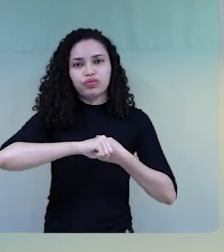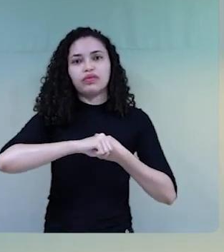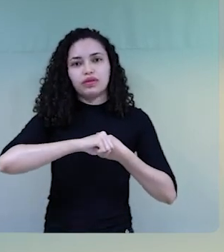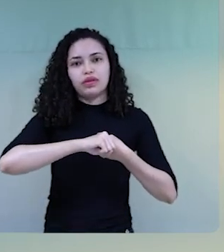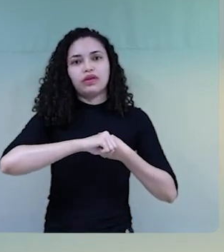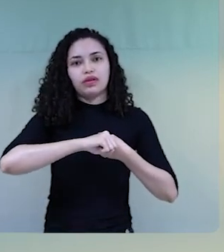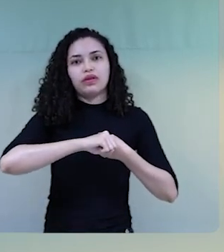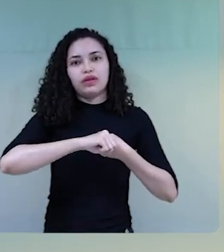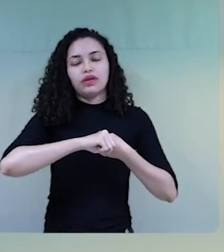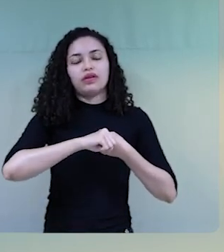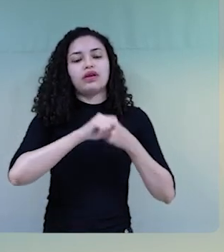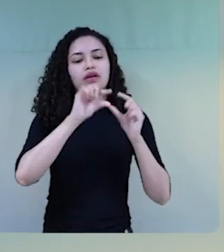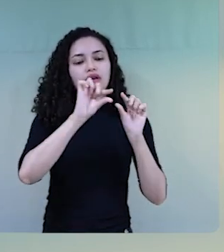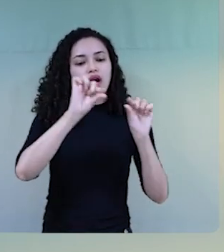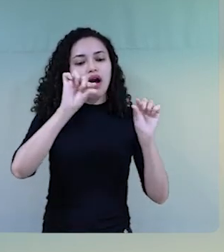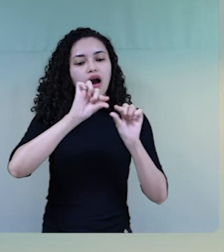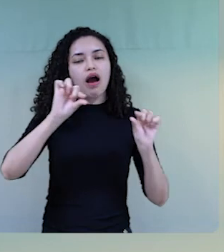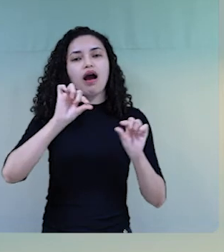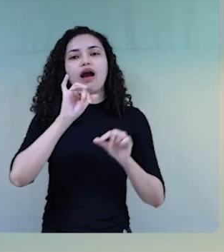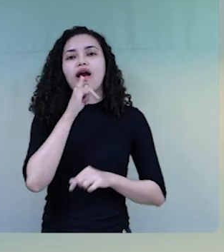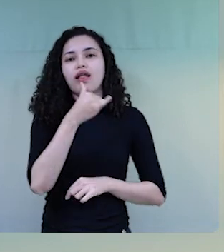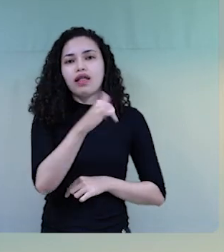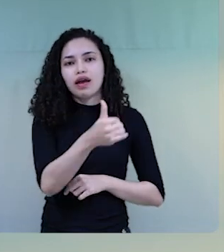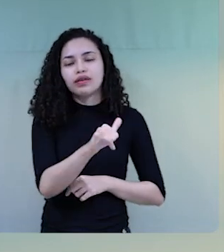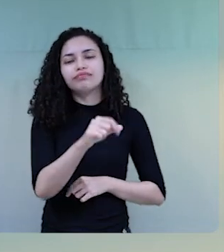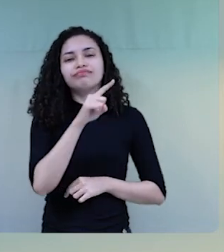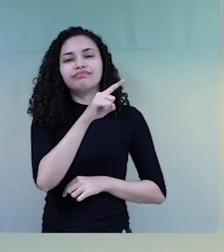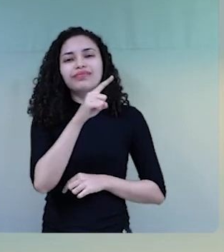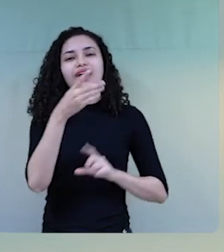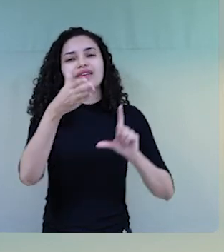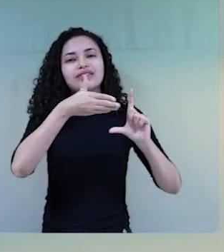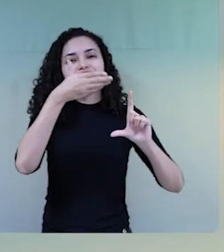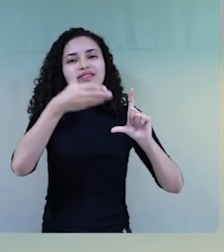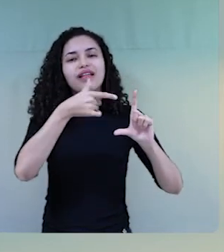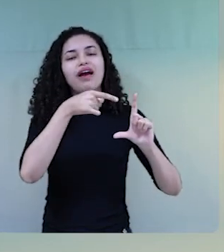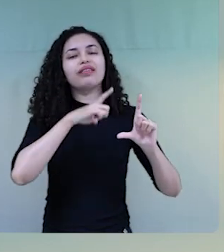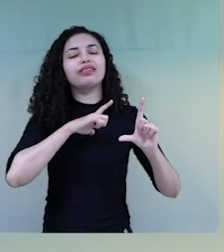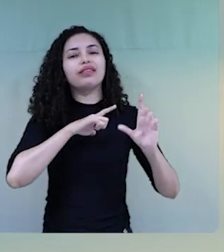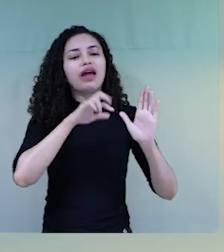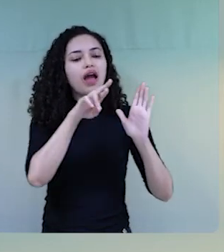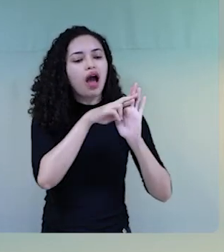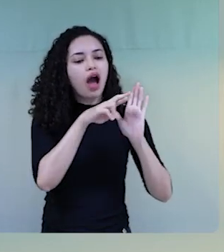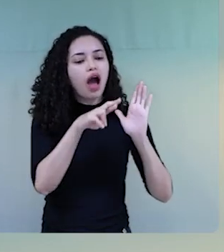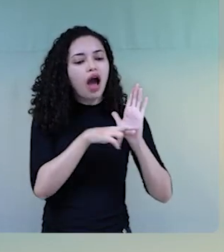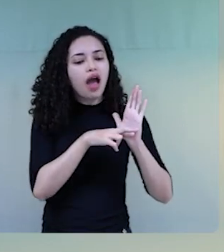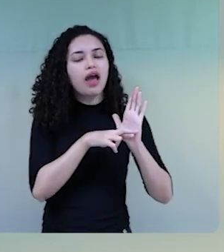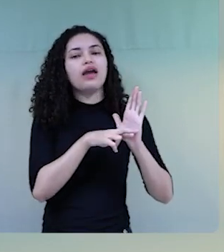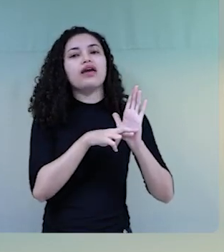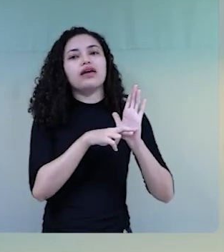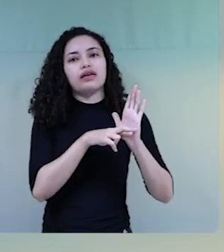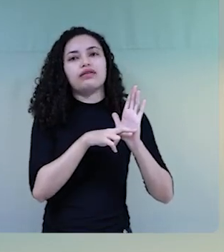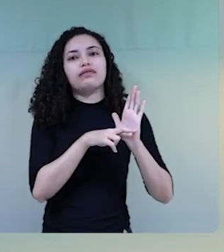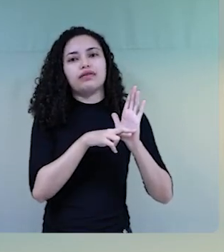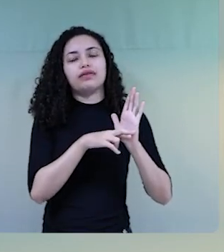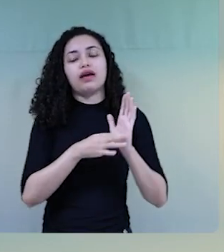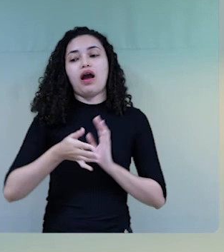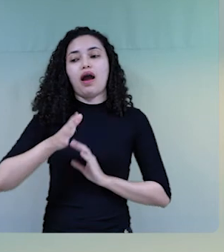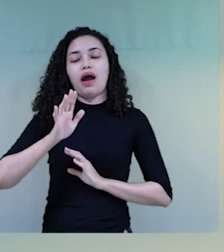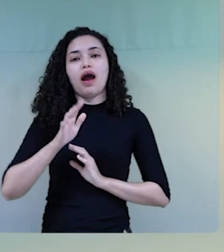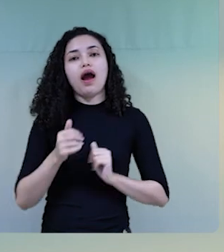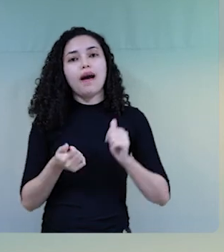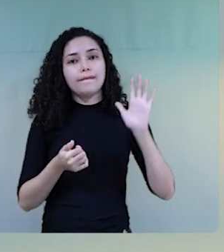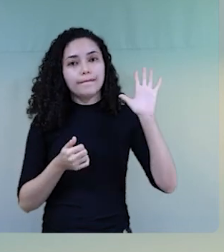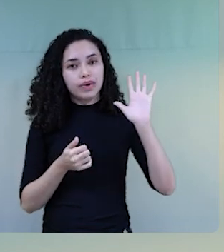esse slidezinho aqui eu estava tratando sobre isso. Aquela regrazinha clara, tá? A regra da mão esquerda, tá? Onde você tem uma